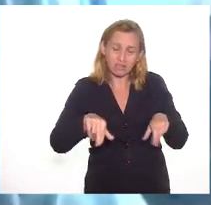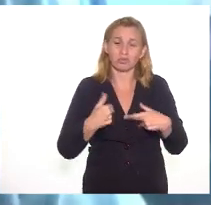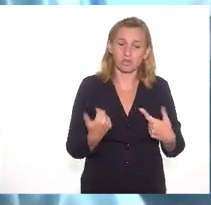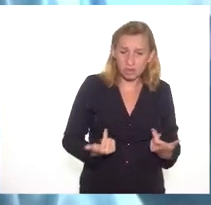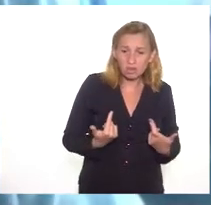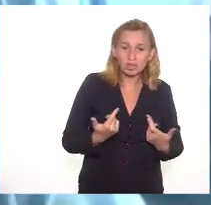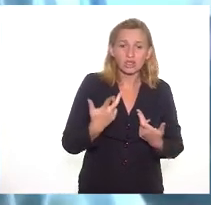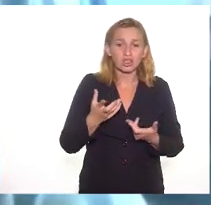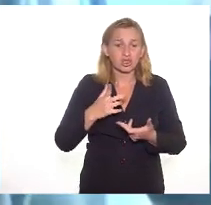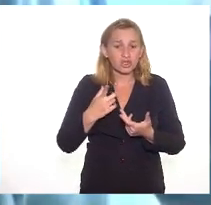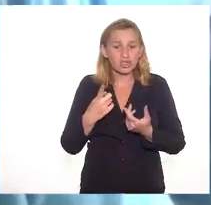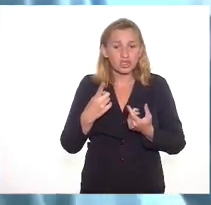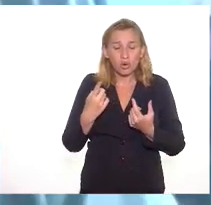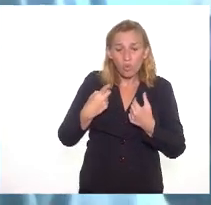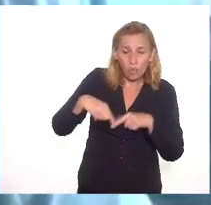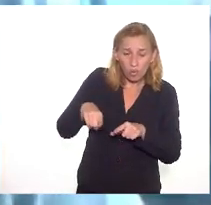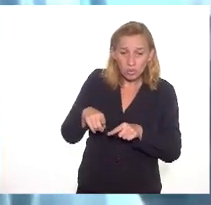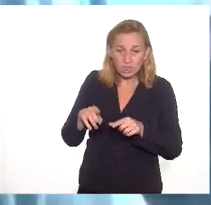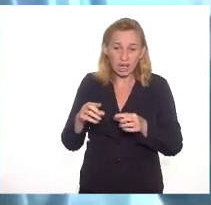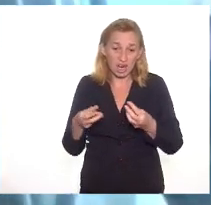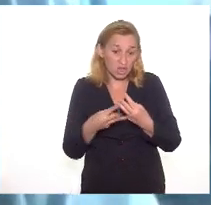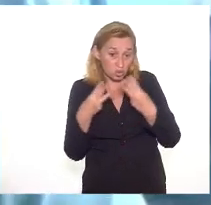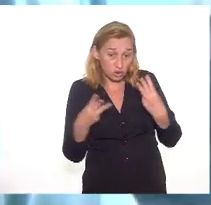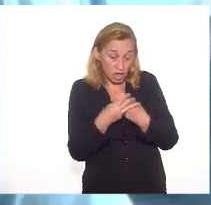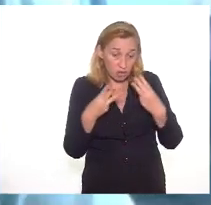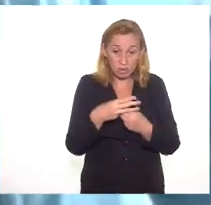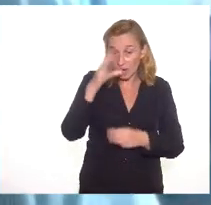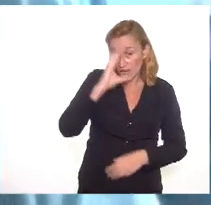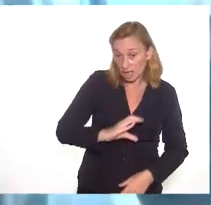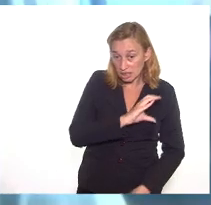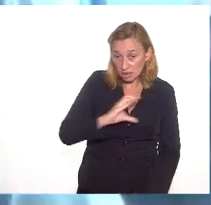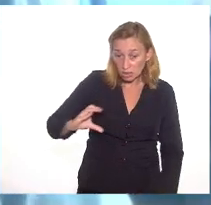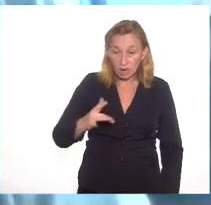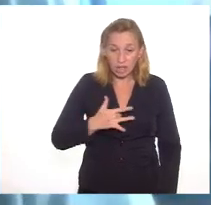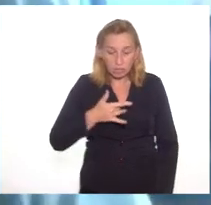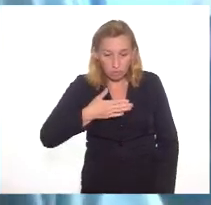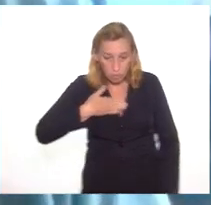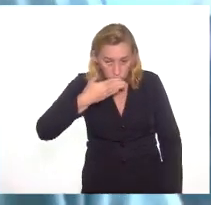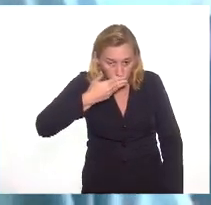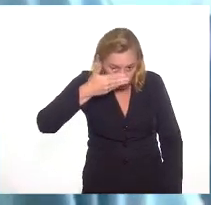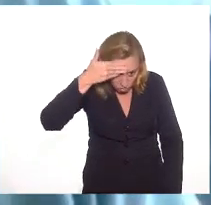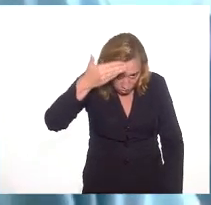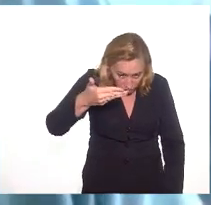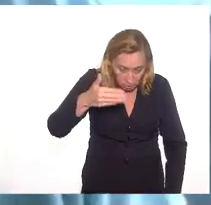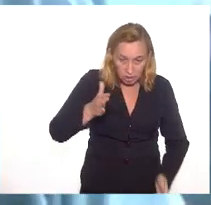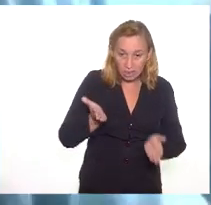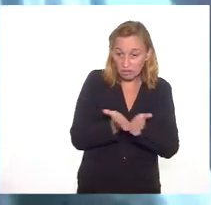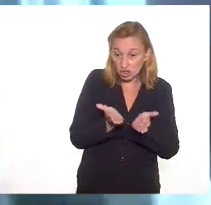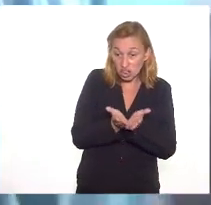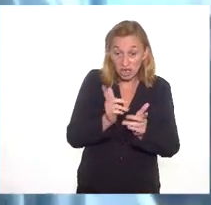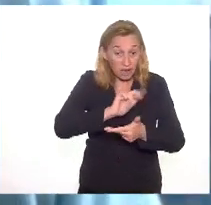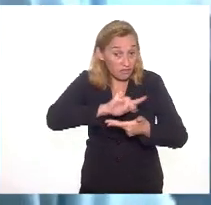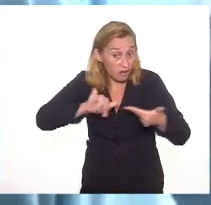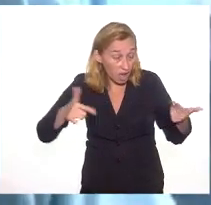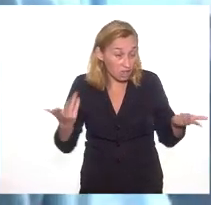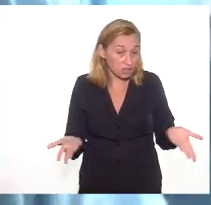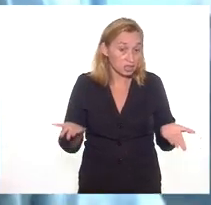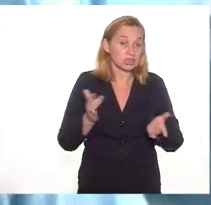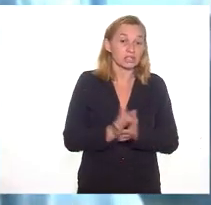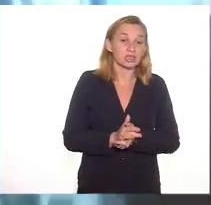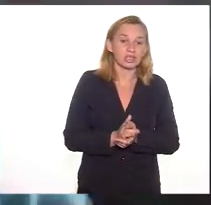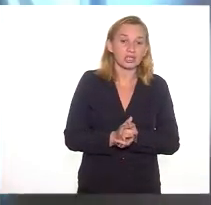de agressão a judeus, a católicos, a muçulmanos, a evangélicos, vários e vários casos. A Comissão